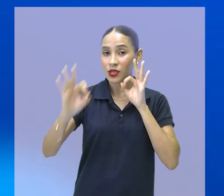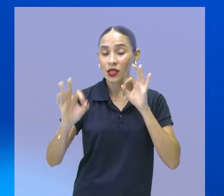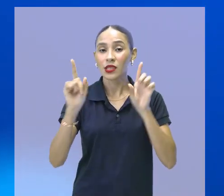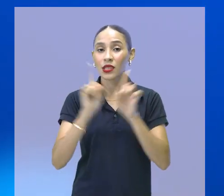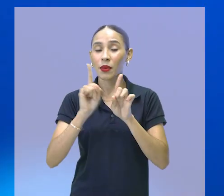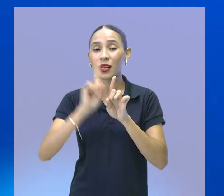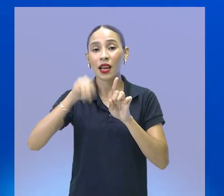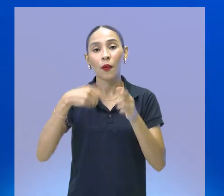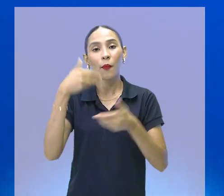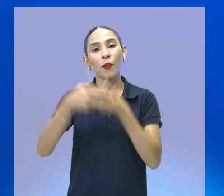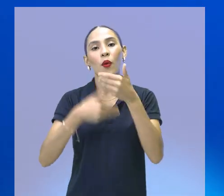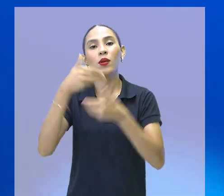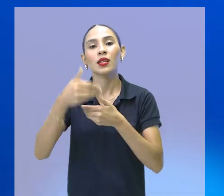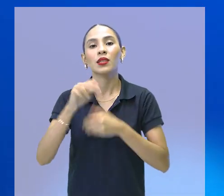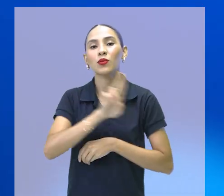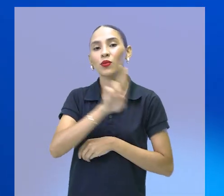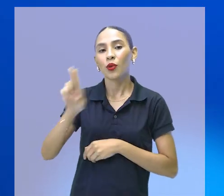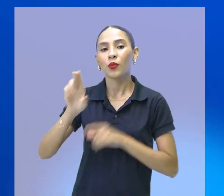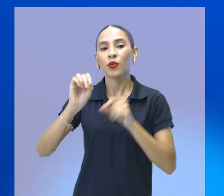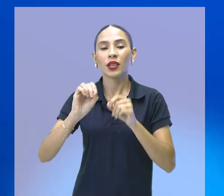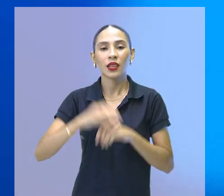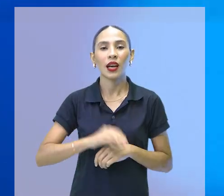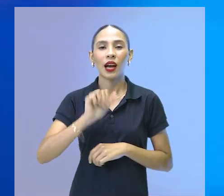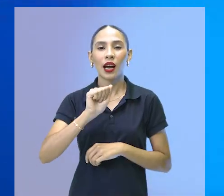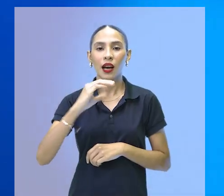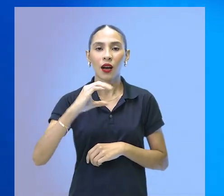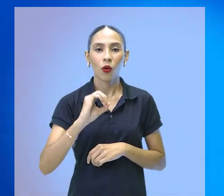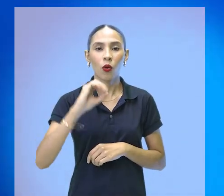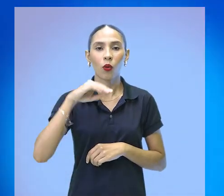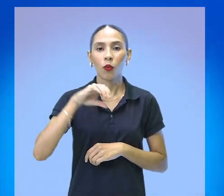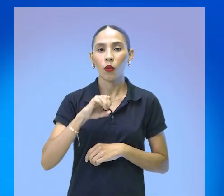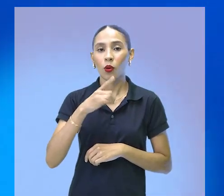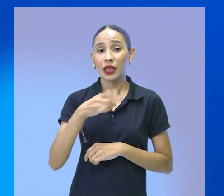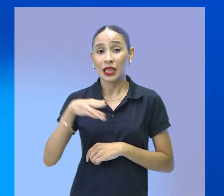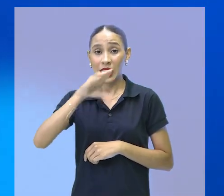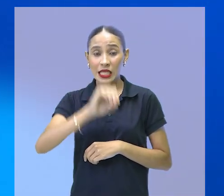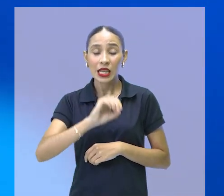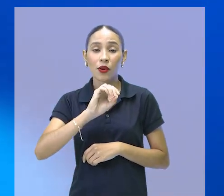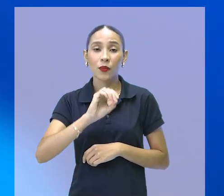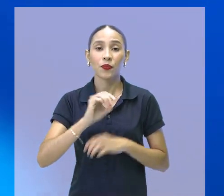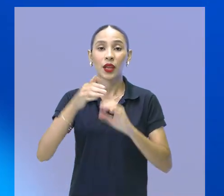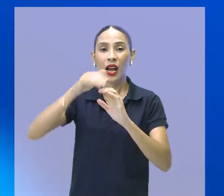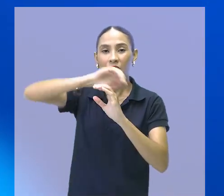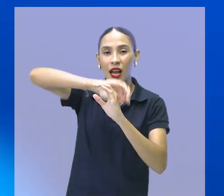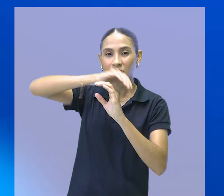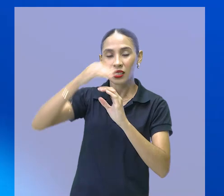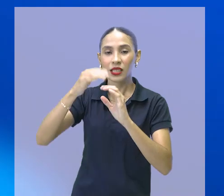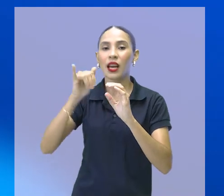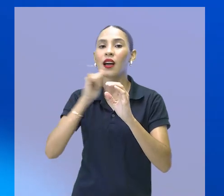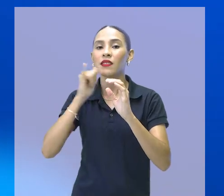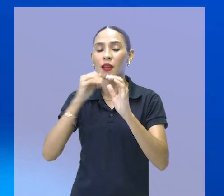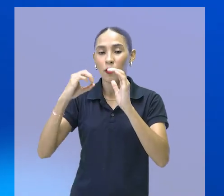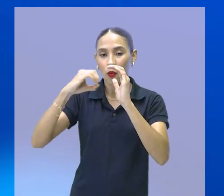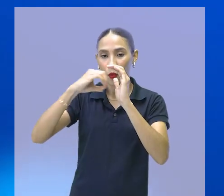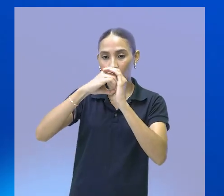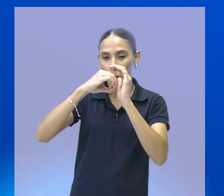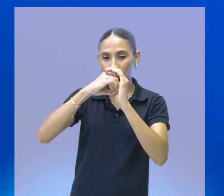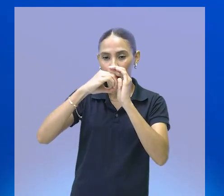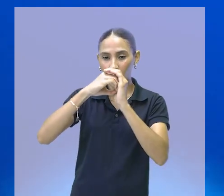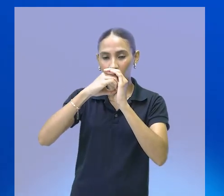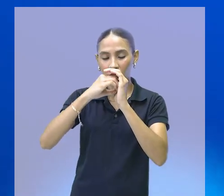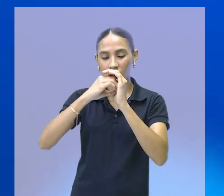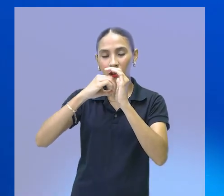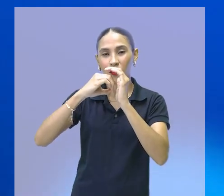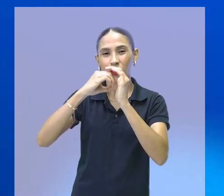É um processo que é chamado de acomodação. A retina, ela está localizada no fundo do olho, lá no